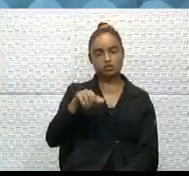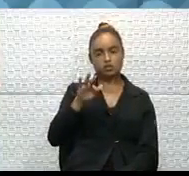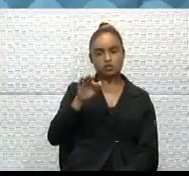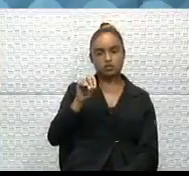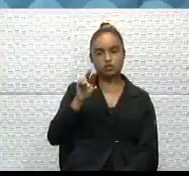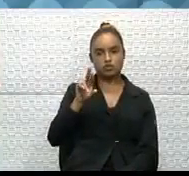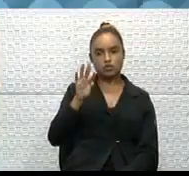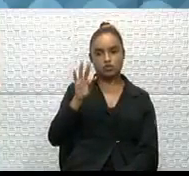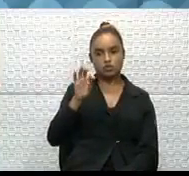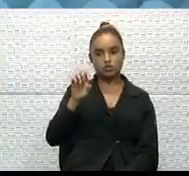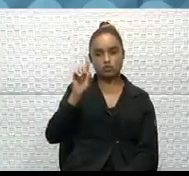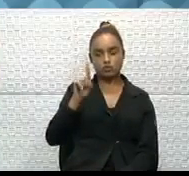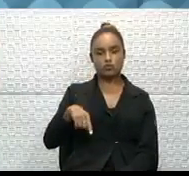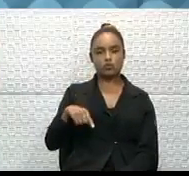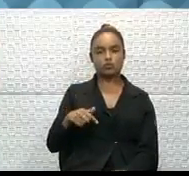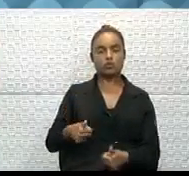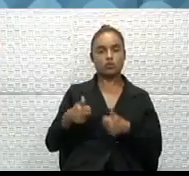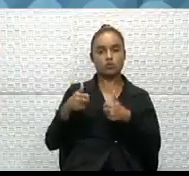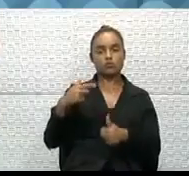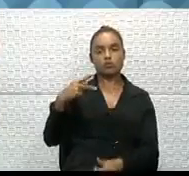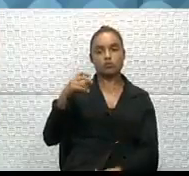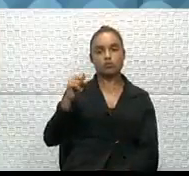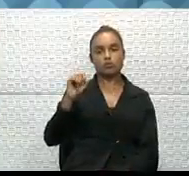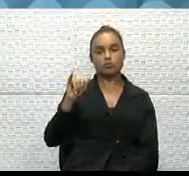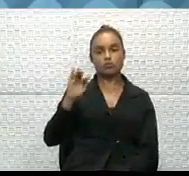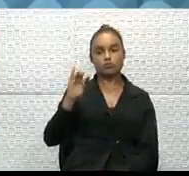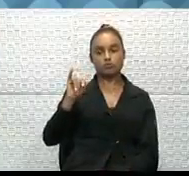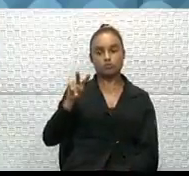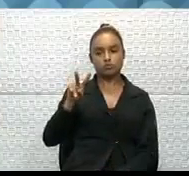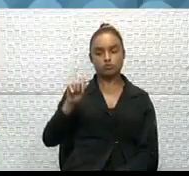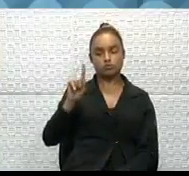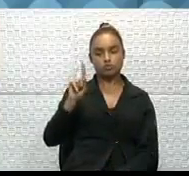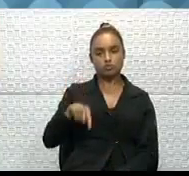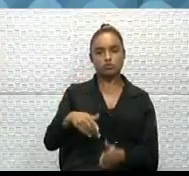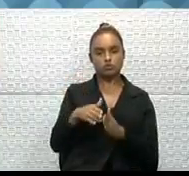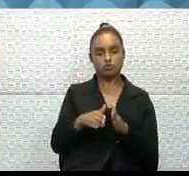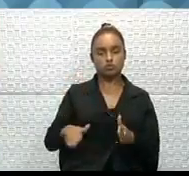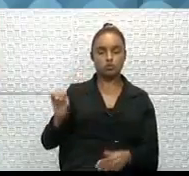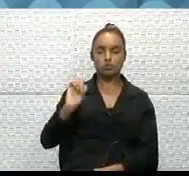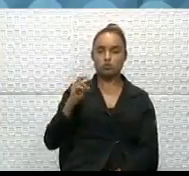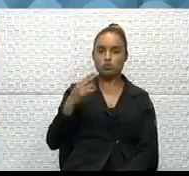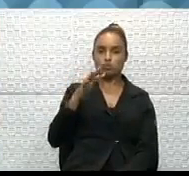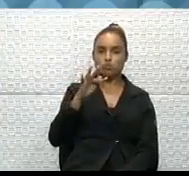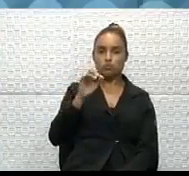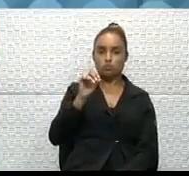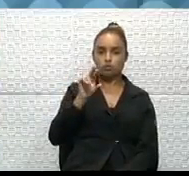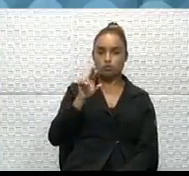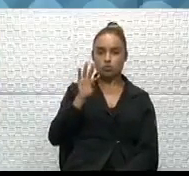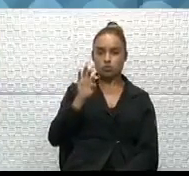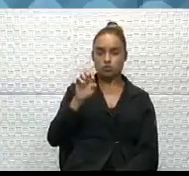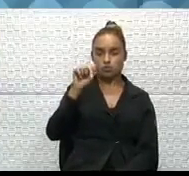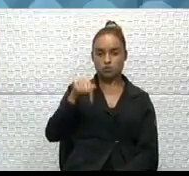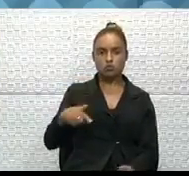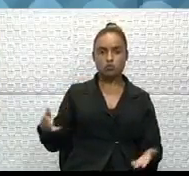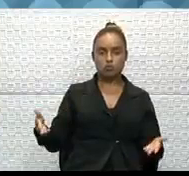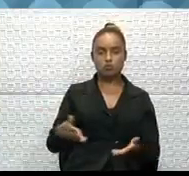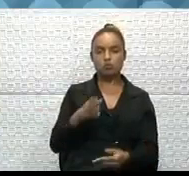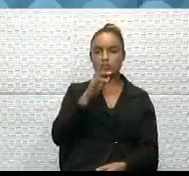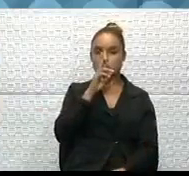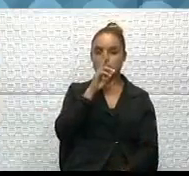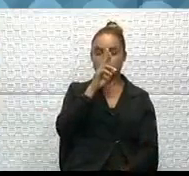Então, a correlação ela é altamente positiva, ou simplesmente uma correlação forte. Vamos então agora resolver